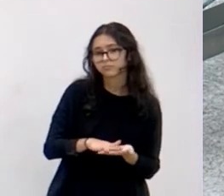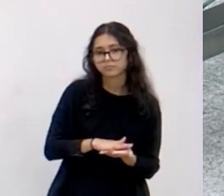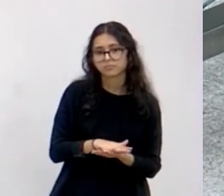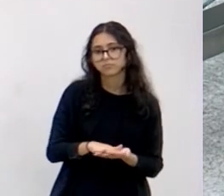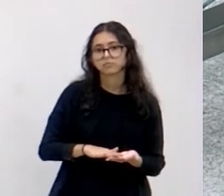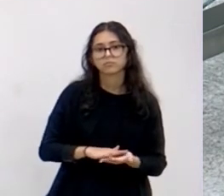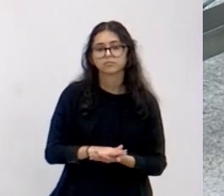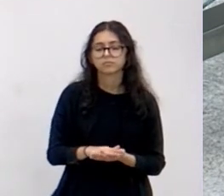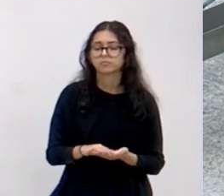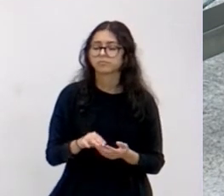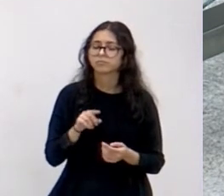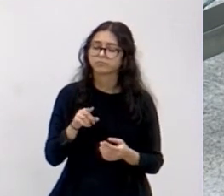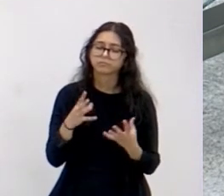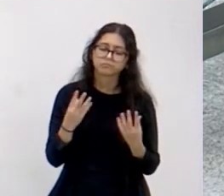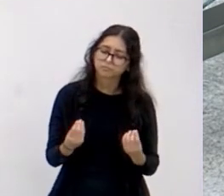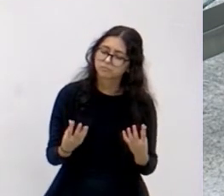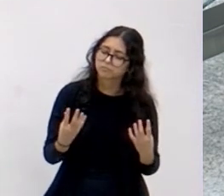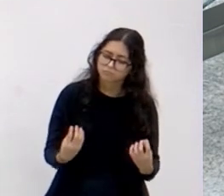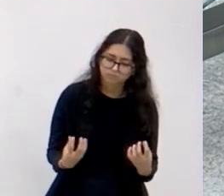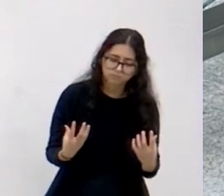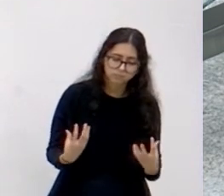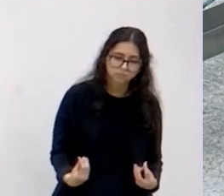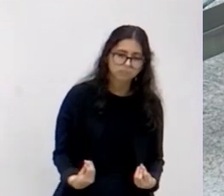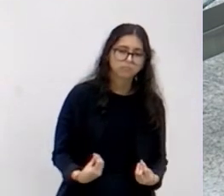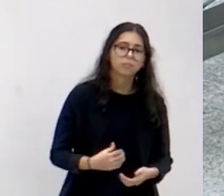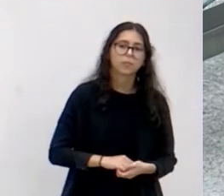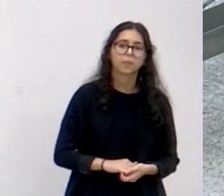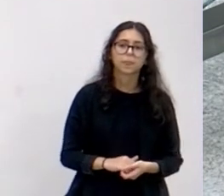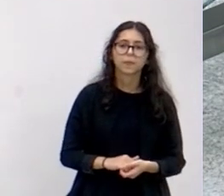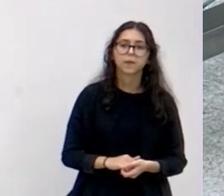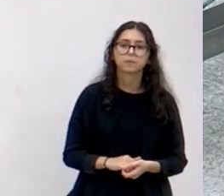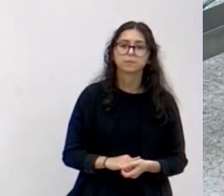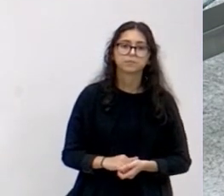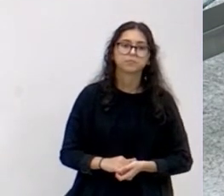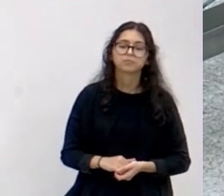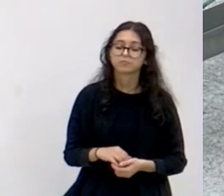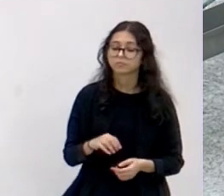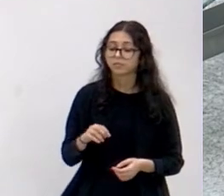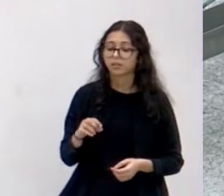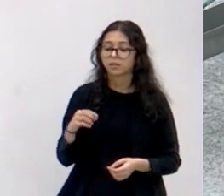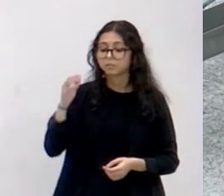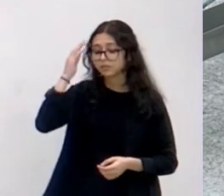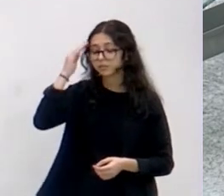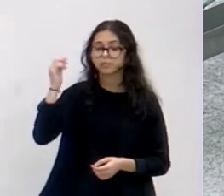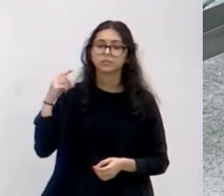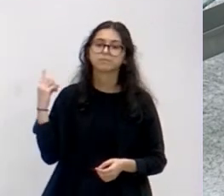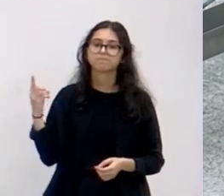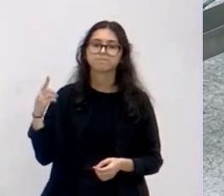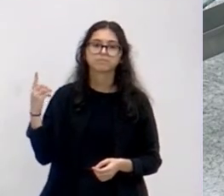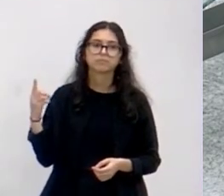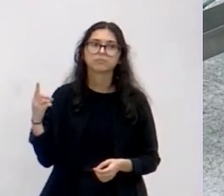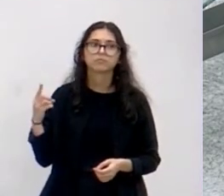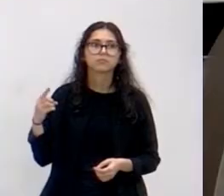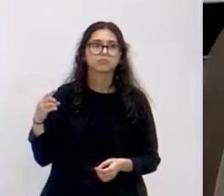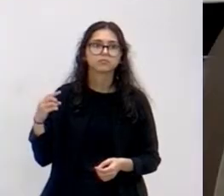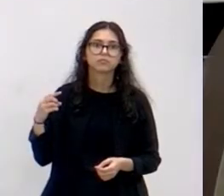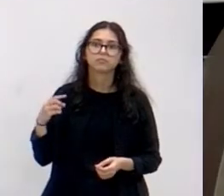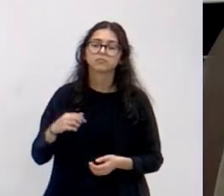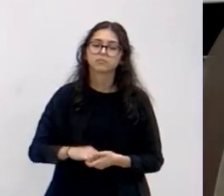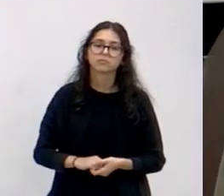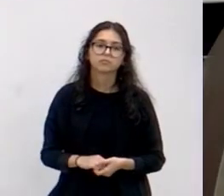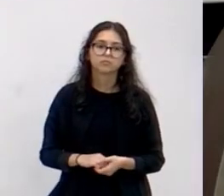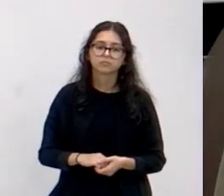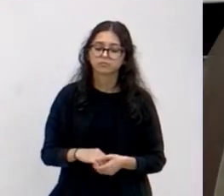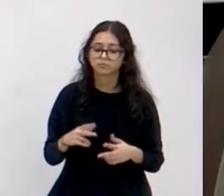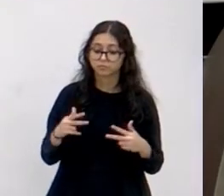como essa a gente fica imaginando que a única saída qual seria senhor já chega já tô de acabou eu quero pedir para